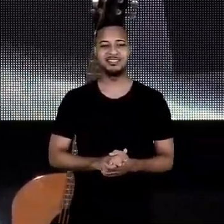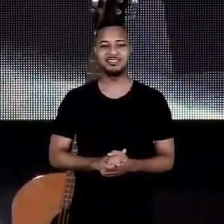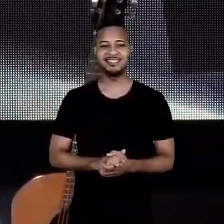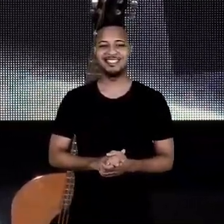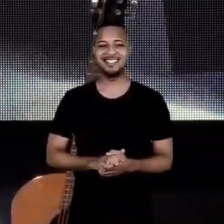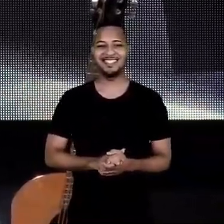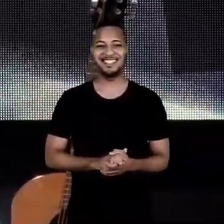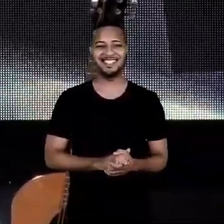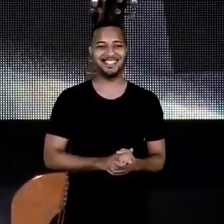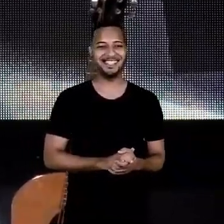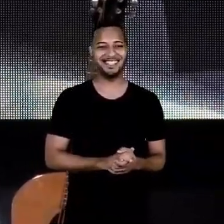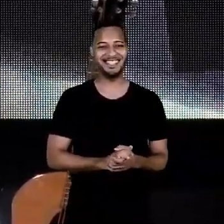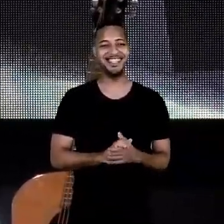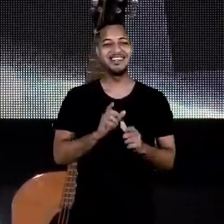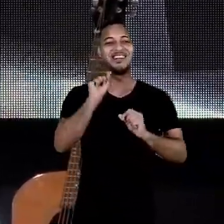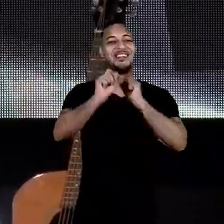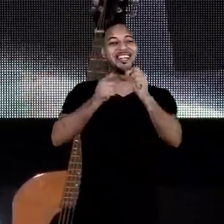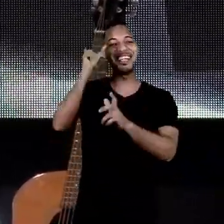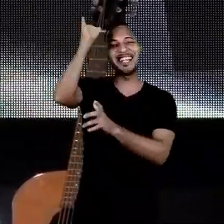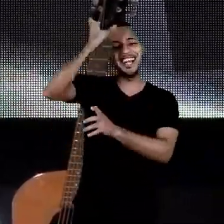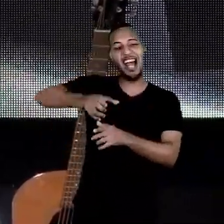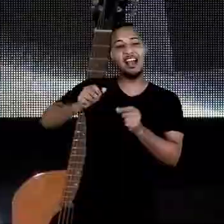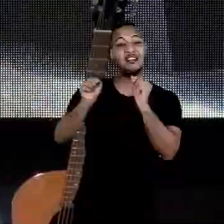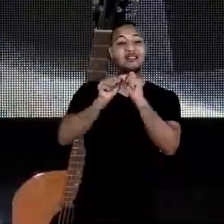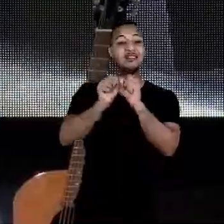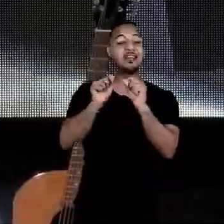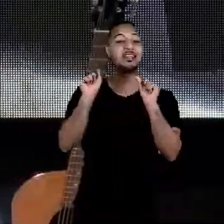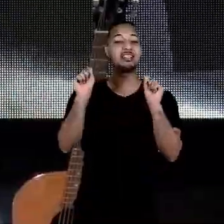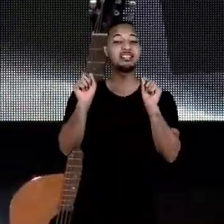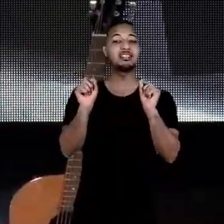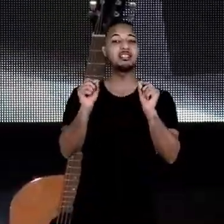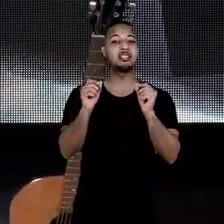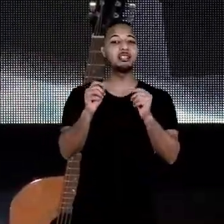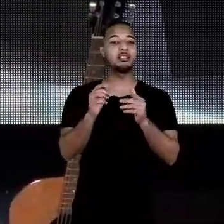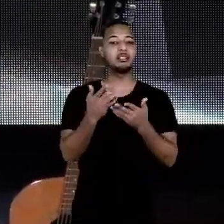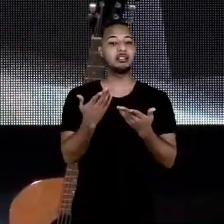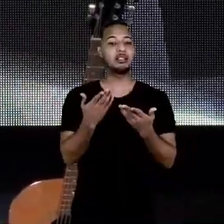O que que Caim fez aqui? Ele deixou a inveja.